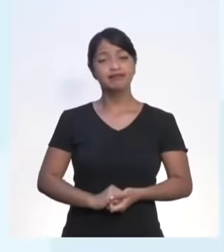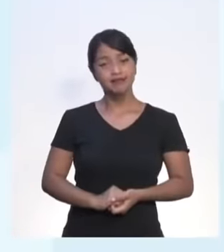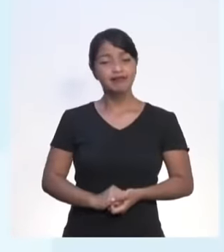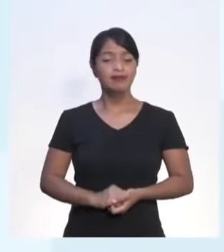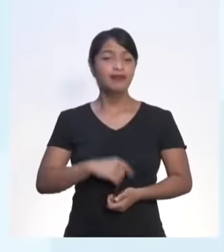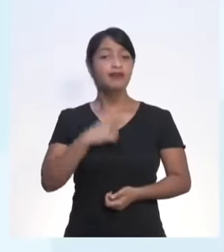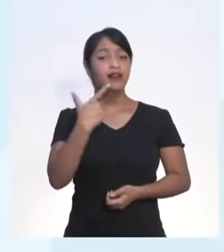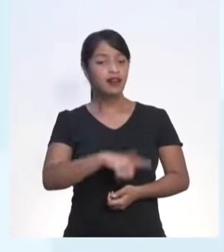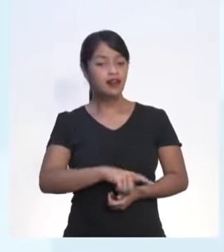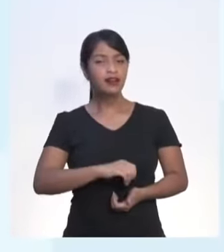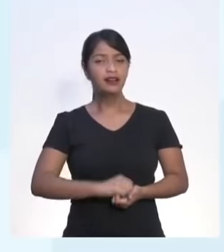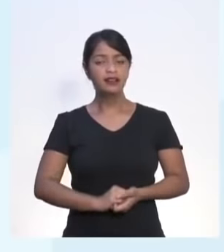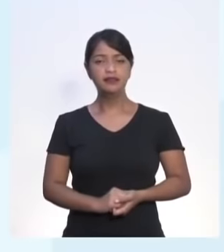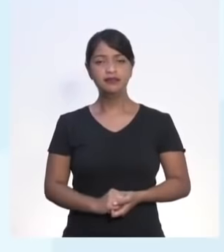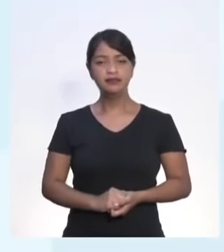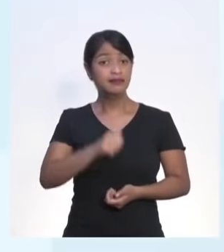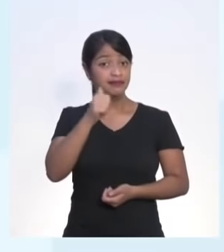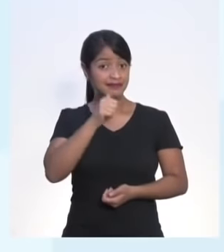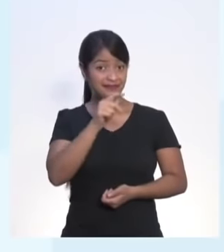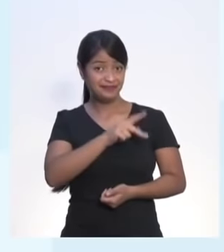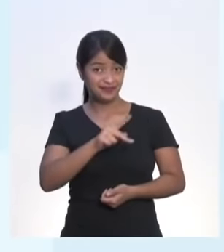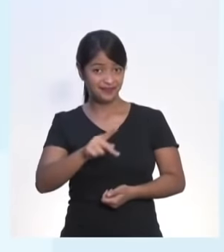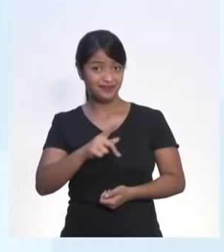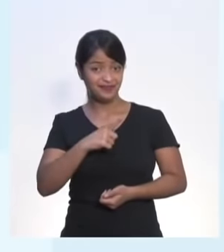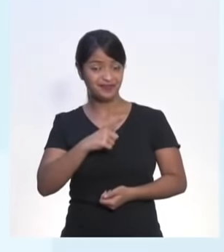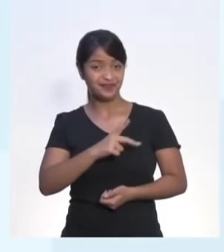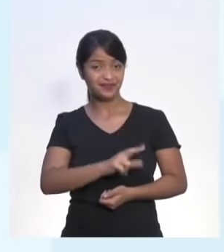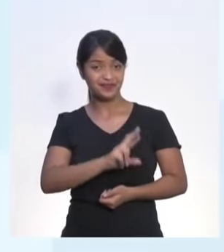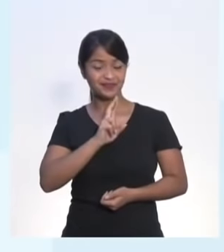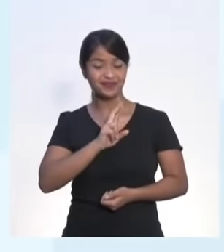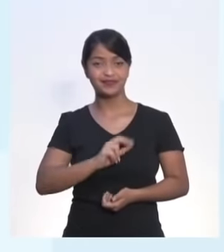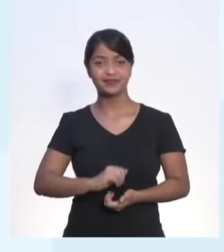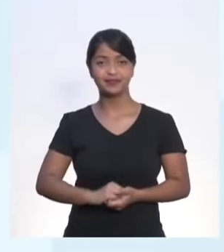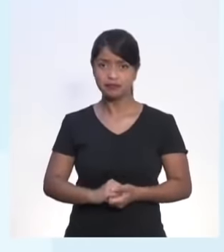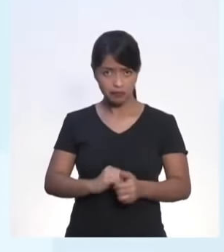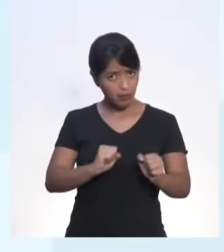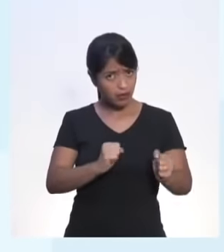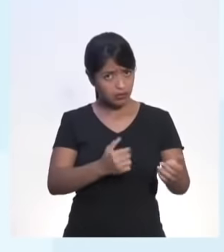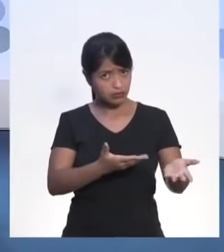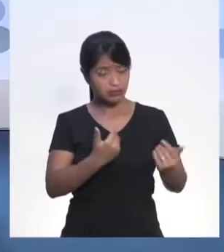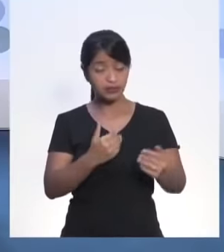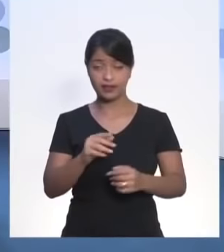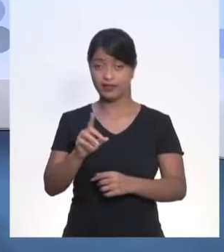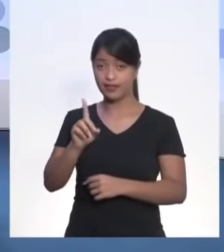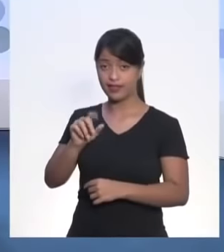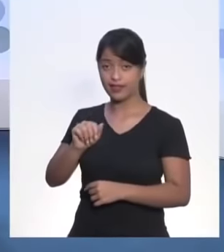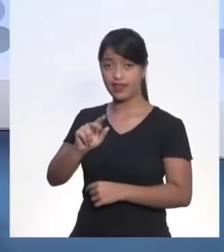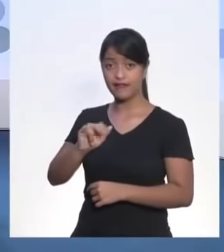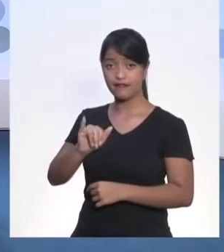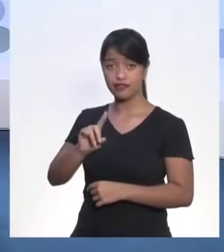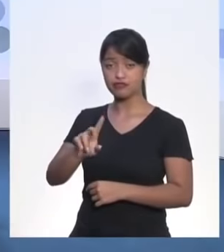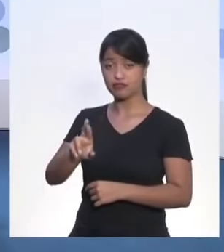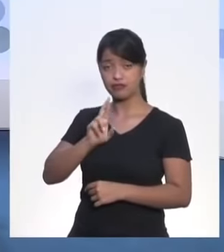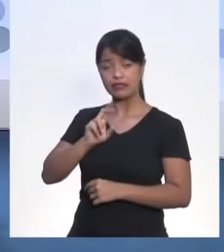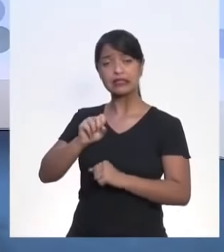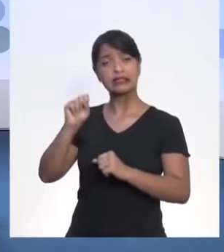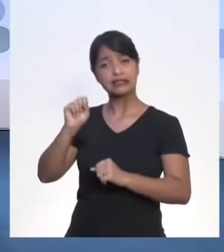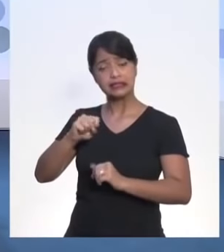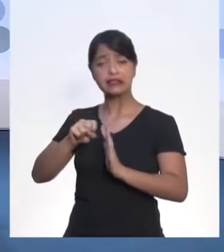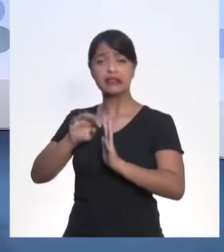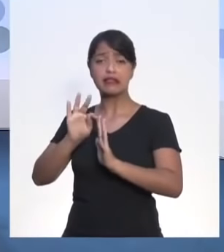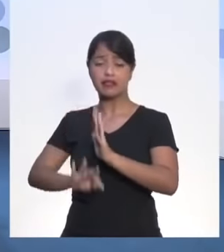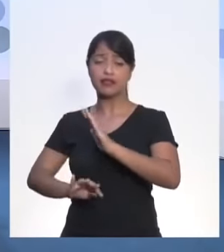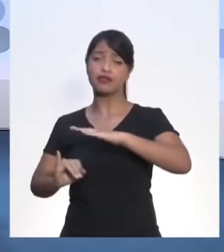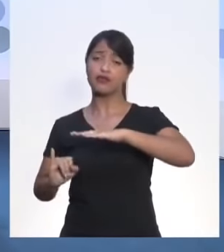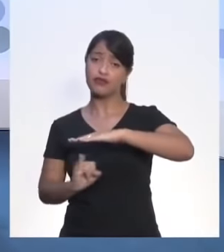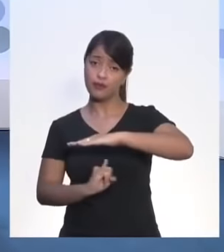mais? Temos uma pro. Ah, tá bom. Fala é você que primeiro. O David disse que é um texto mais informal,